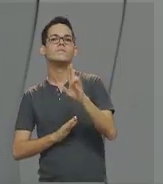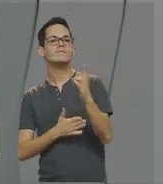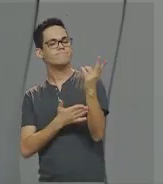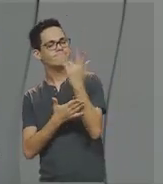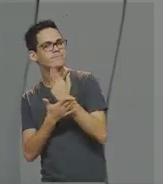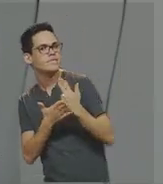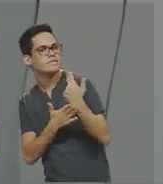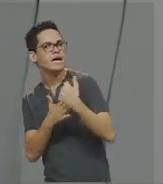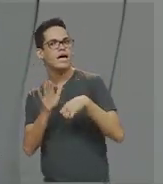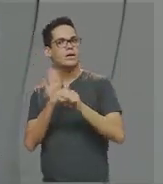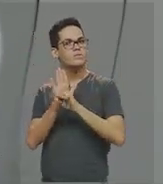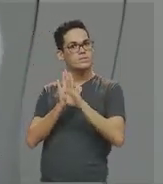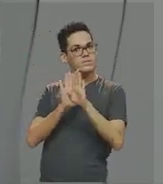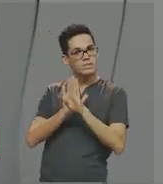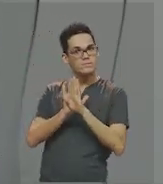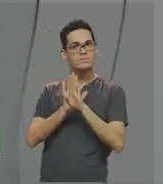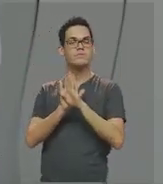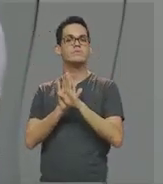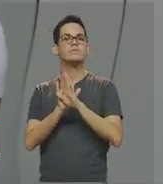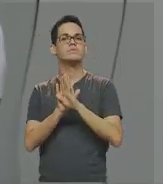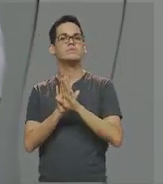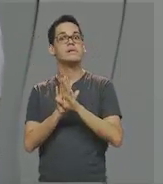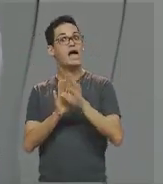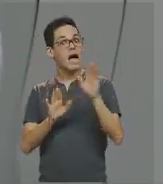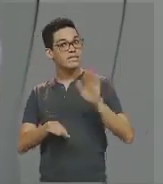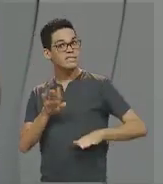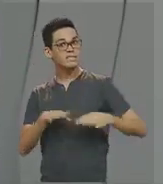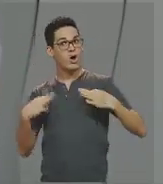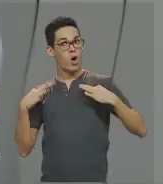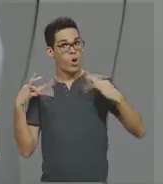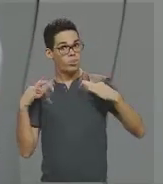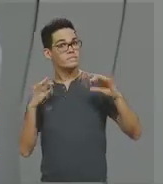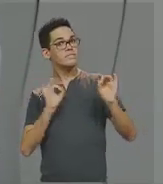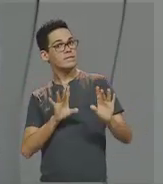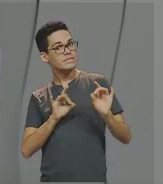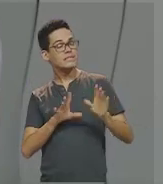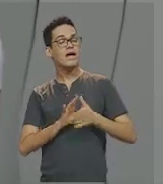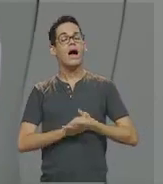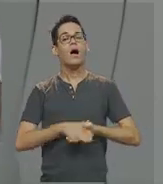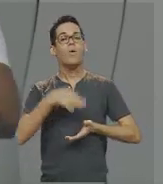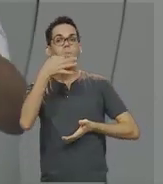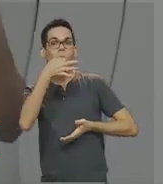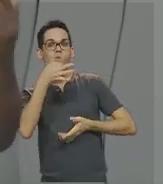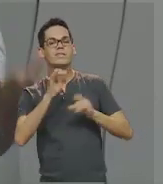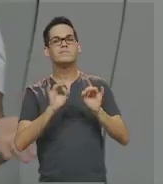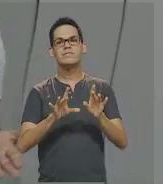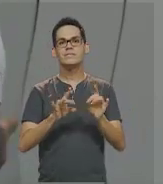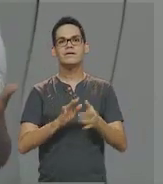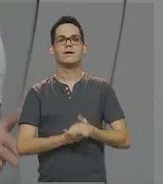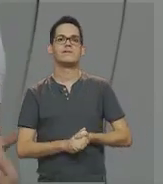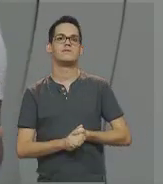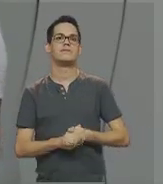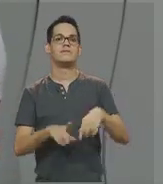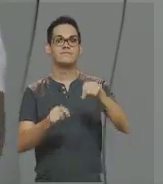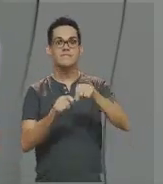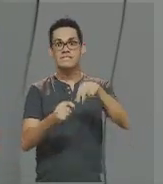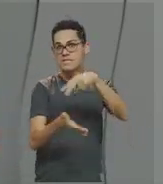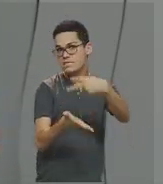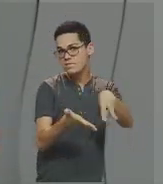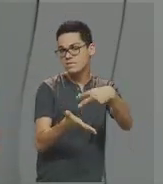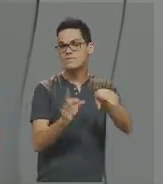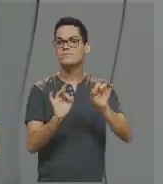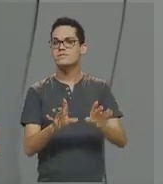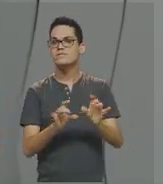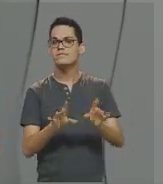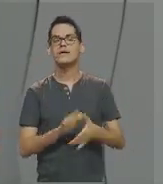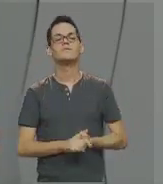arranjos muito específicos, Então, criar roupas específicas, vai ter músicas específicas, eu posso preparar coreografias. Um